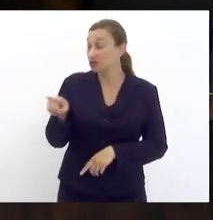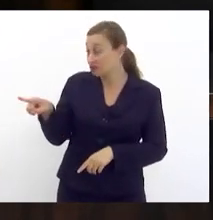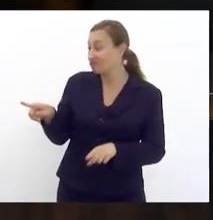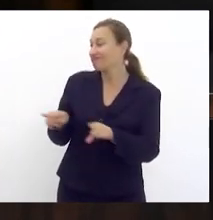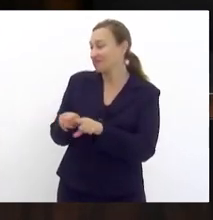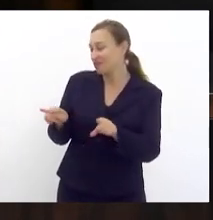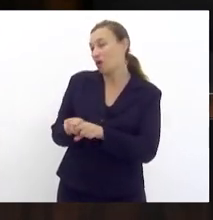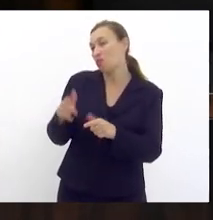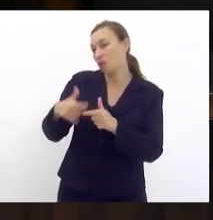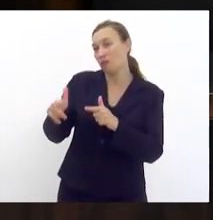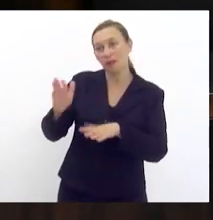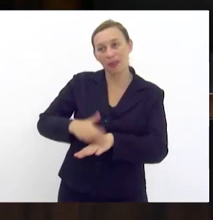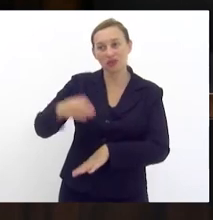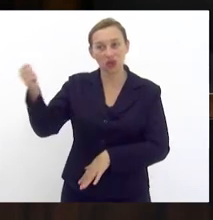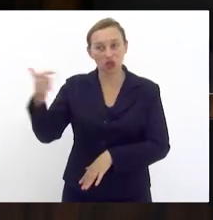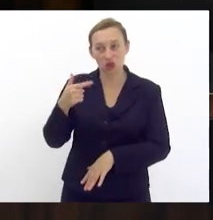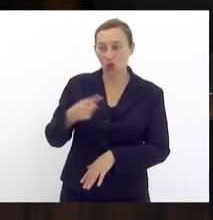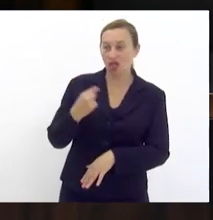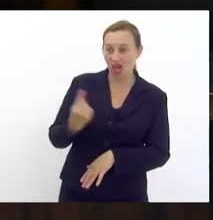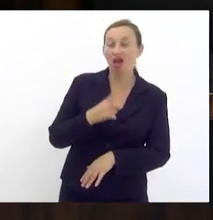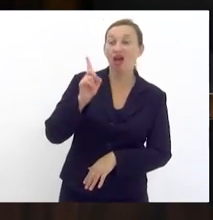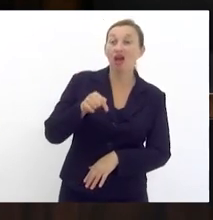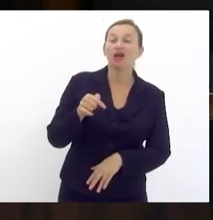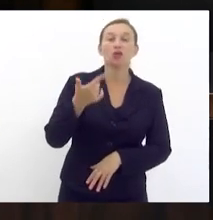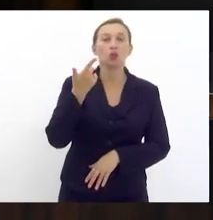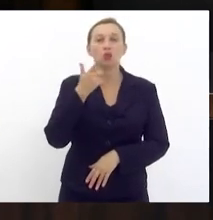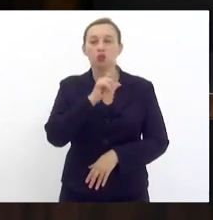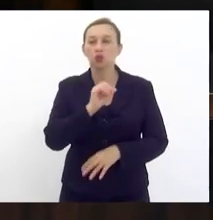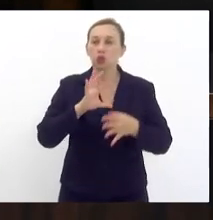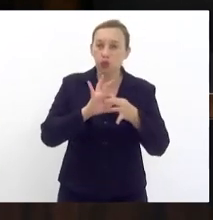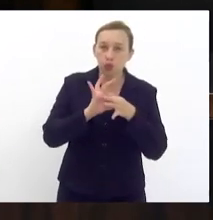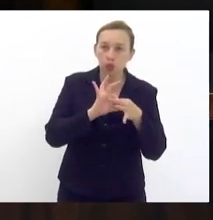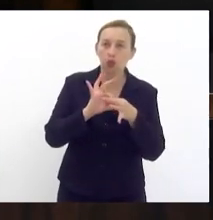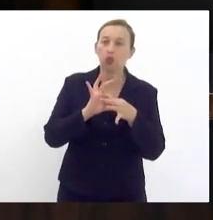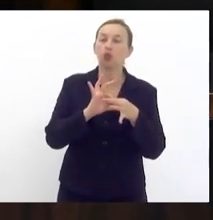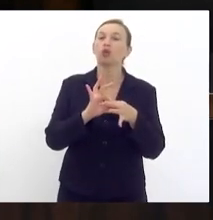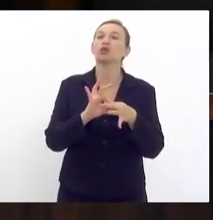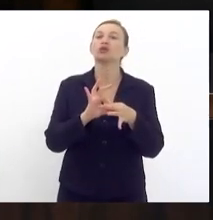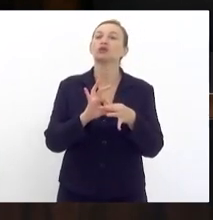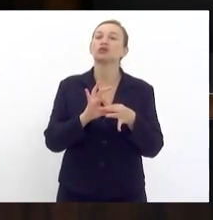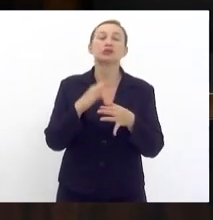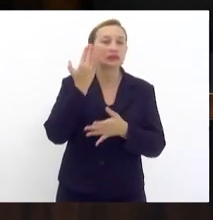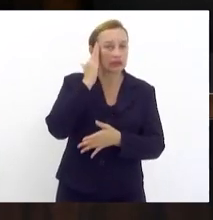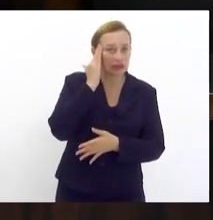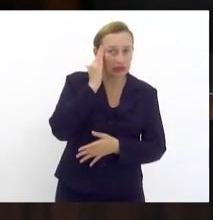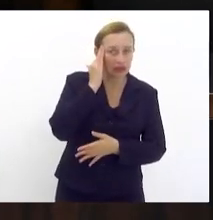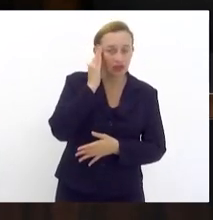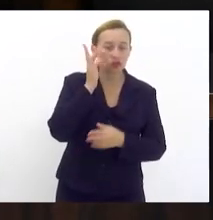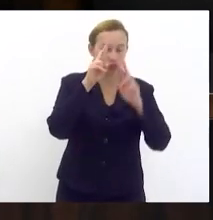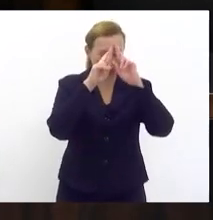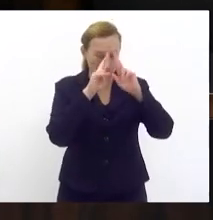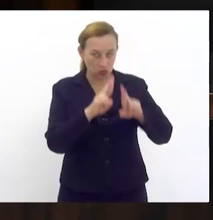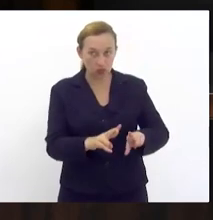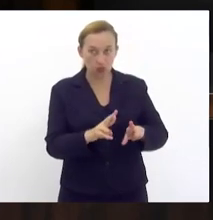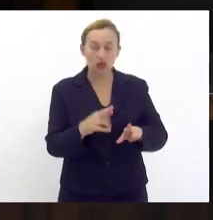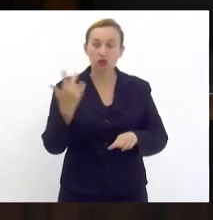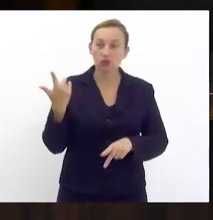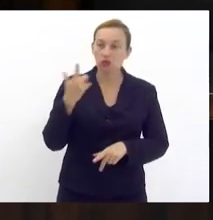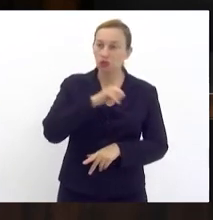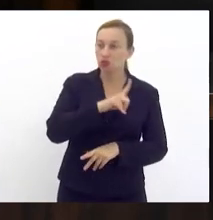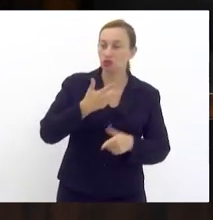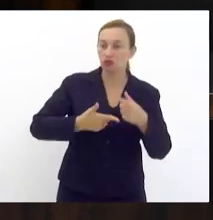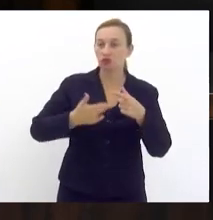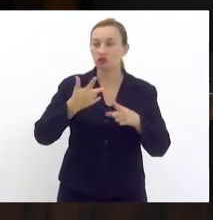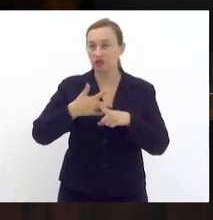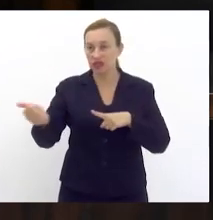o nosso, né? E a gente consegue, através da união, através da compreensão, através do respeito, que a gente consegue